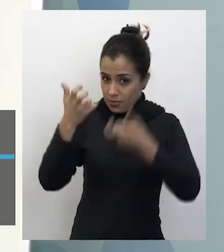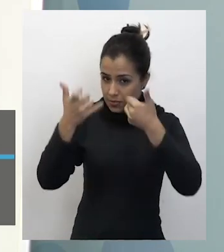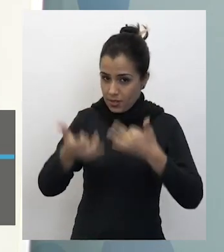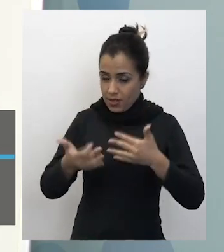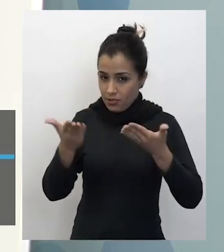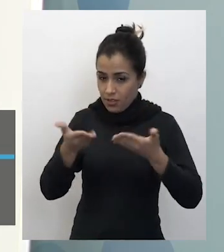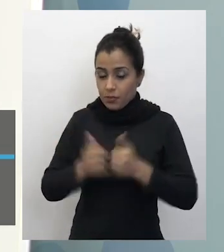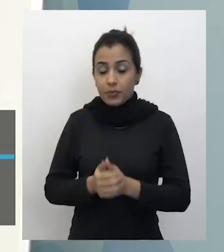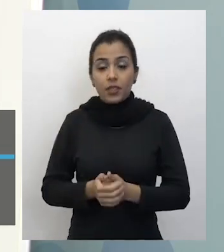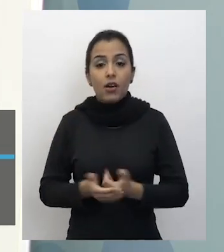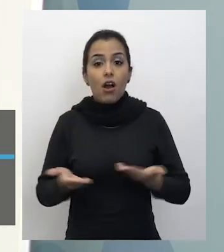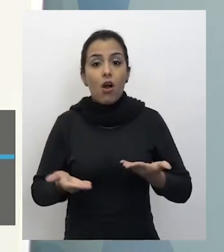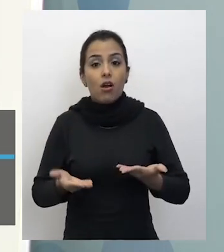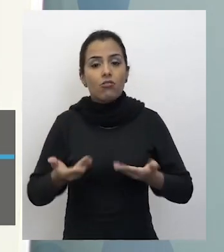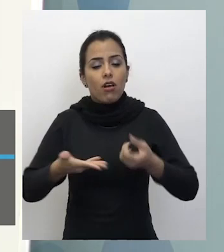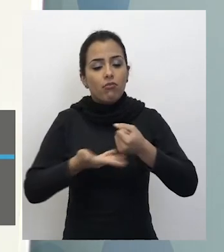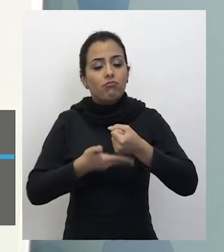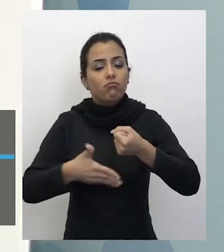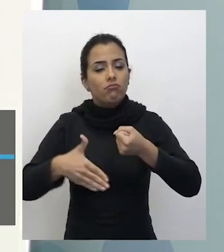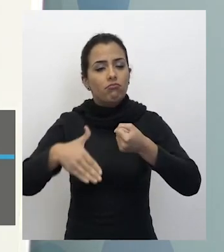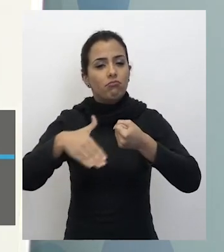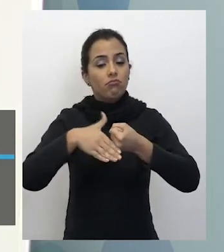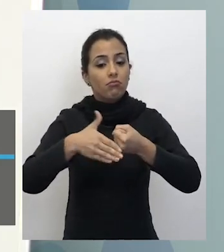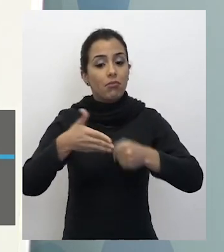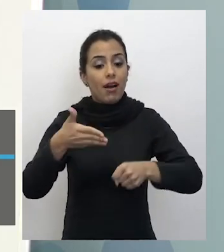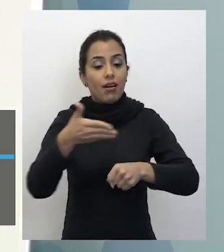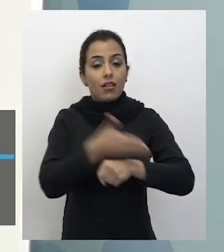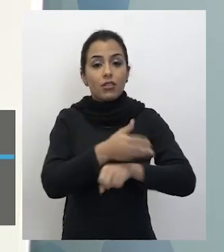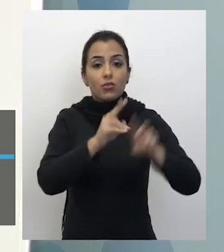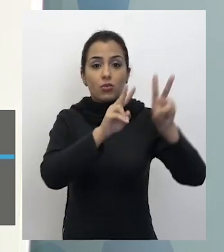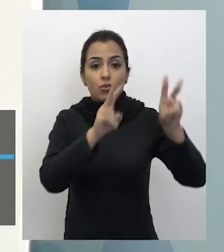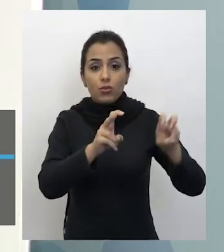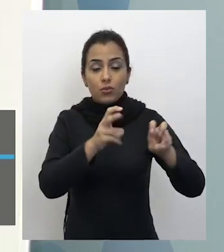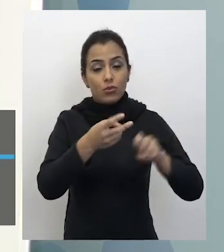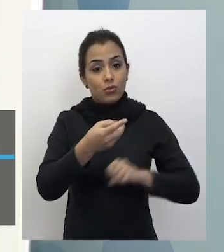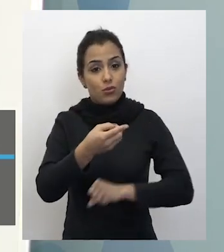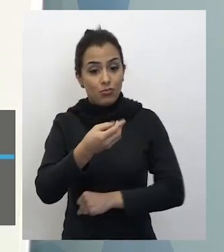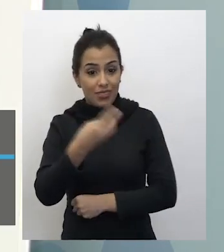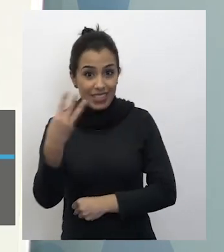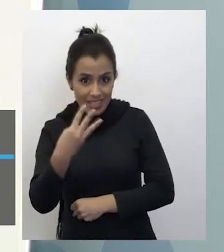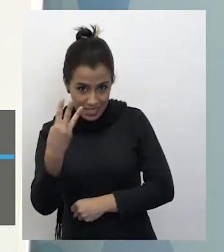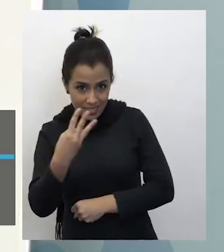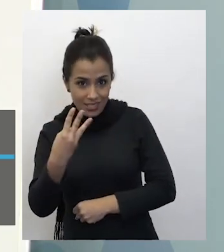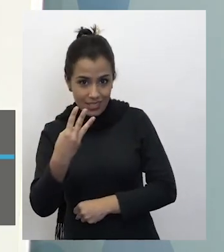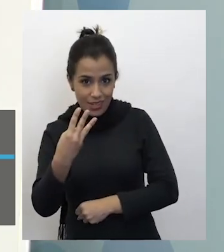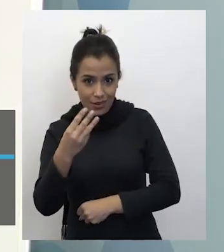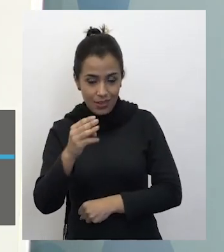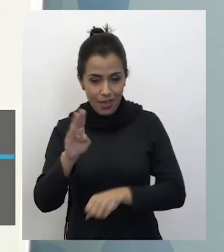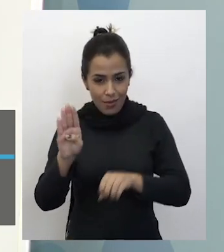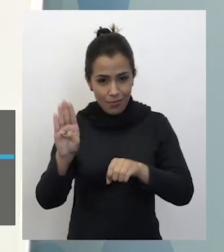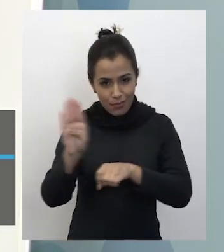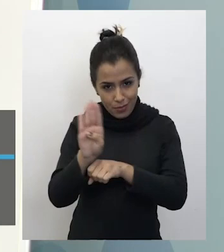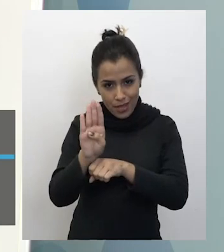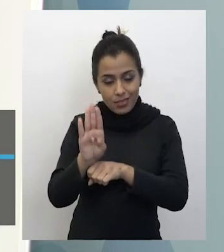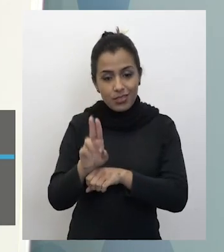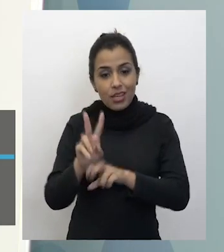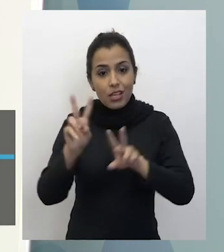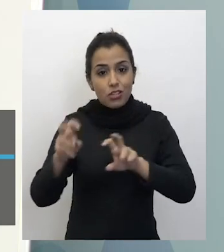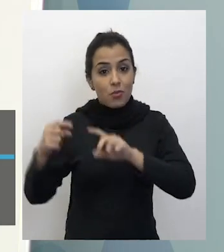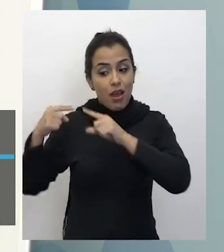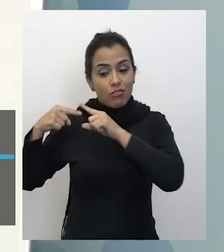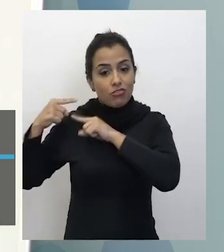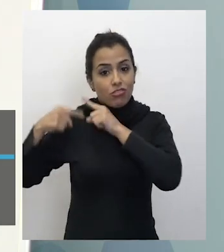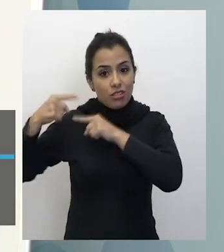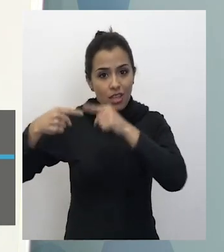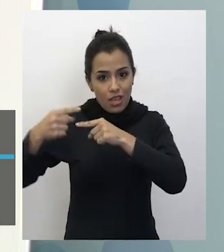vai ser o intermediário para a gente entrar no assunto do terceiro bimestre, que vai ser a evolução a partir da genética. Tá?